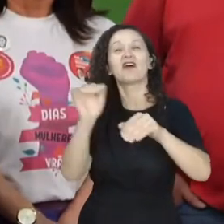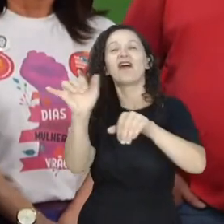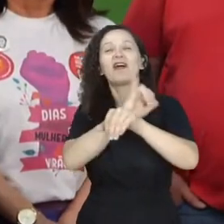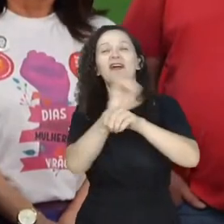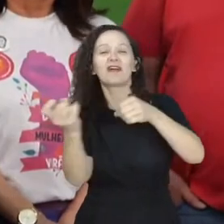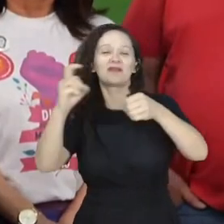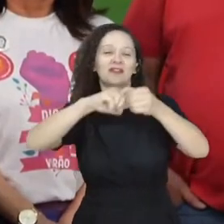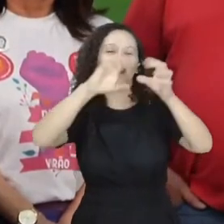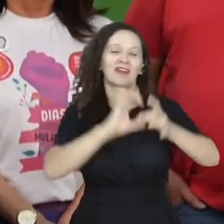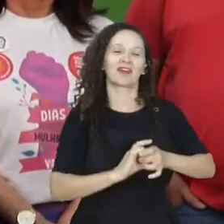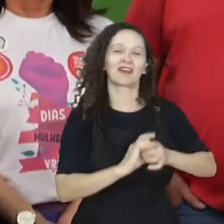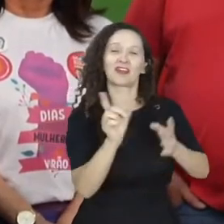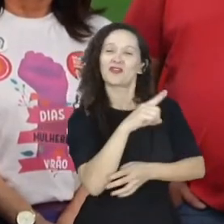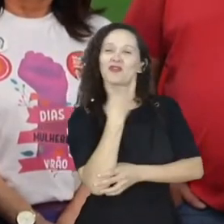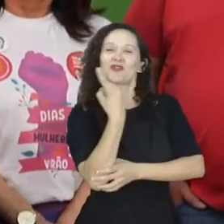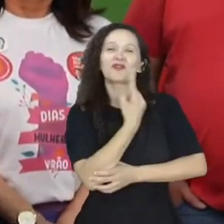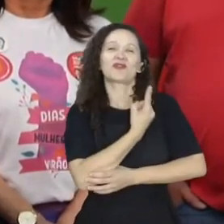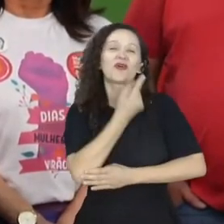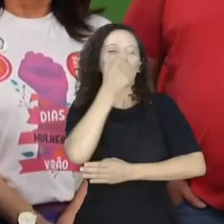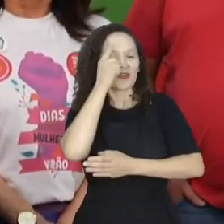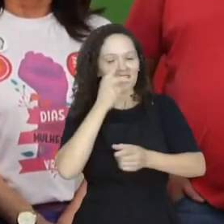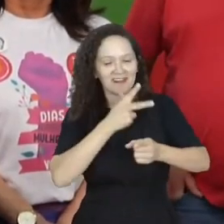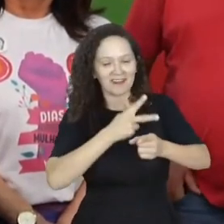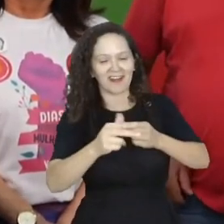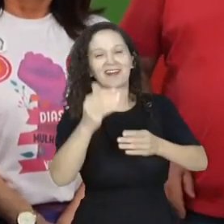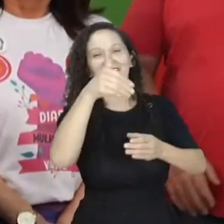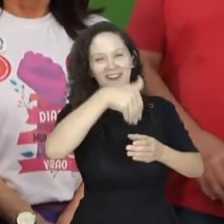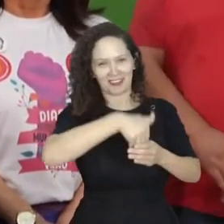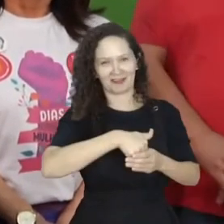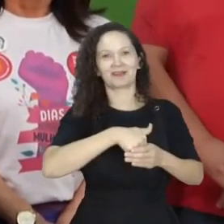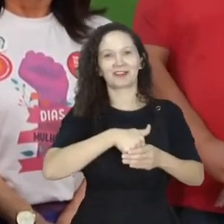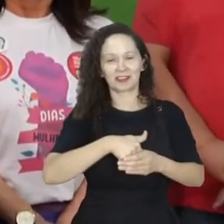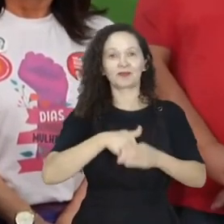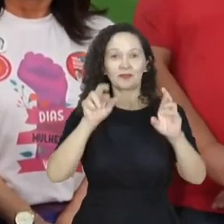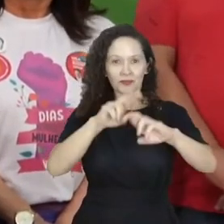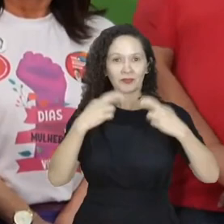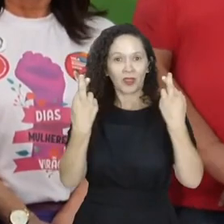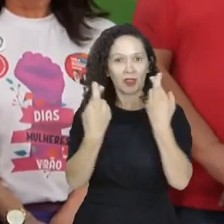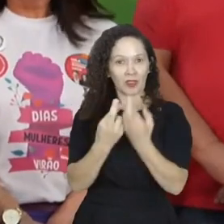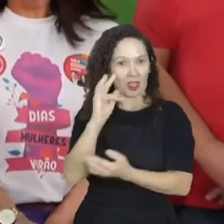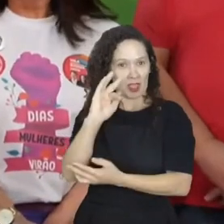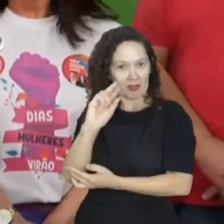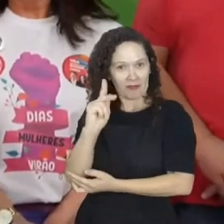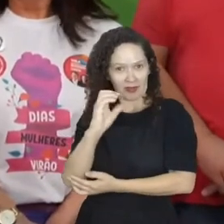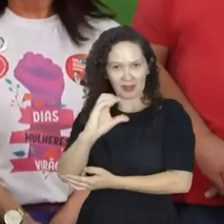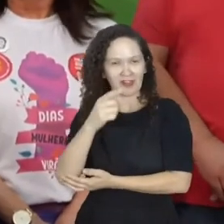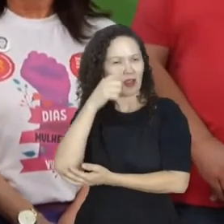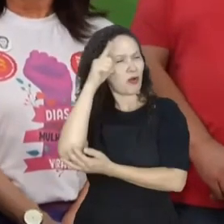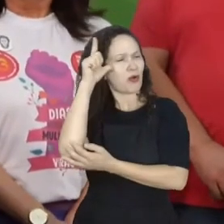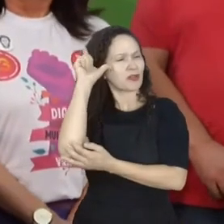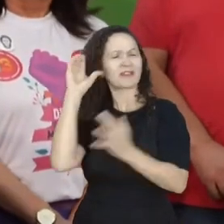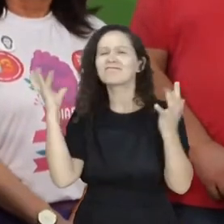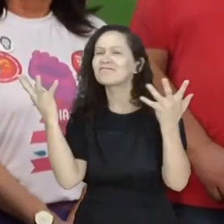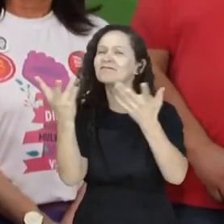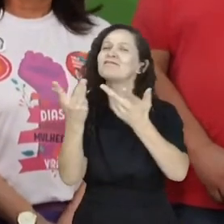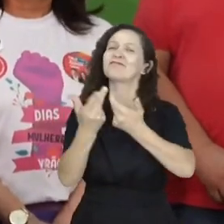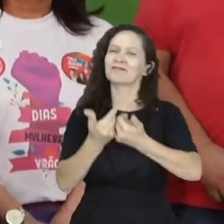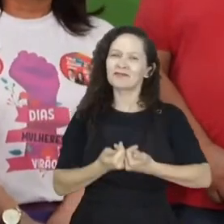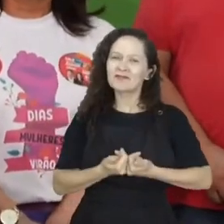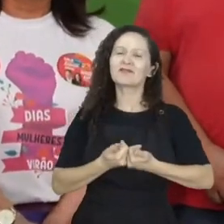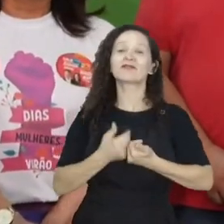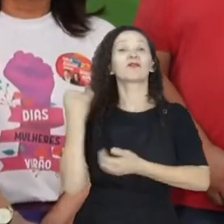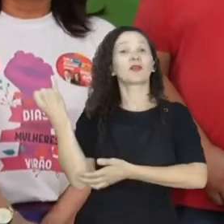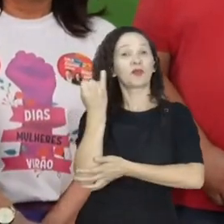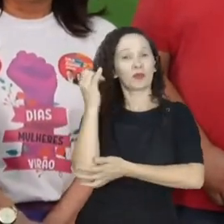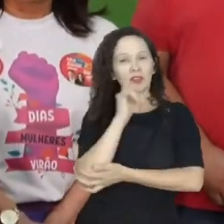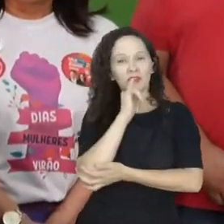da democracia fomos nós ganhar as eleições. Então, ontem a reunião com o Fernando Henrique Cardoso foi extraordinária. É importante